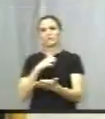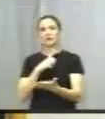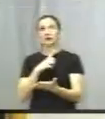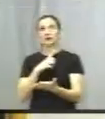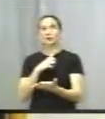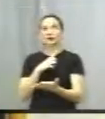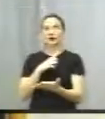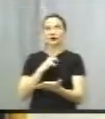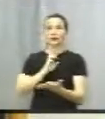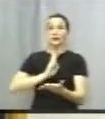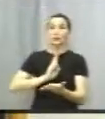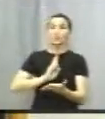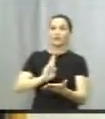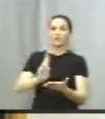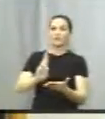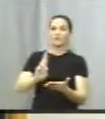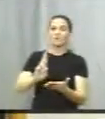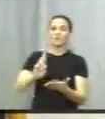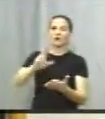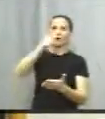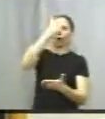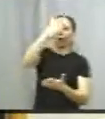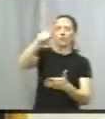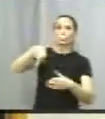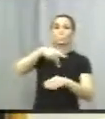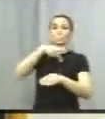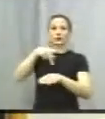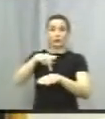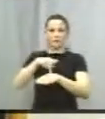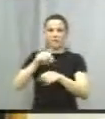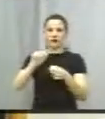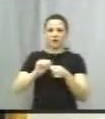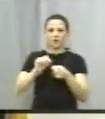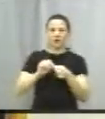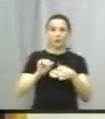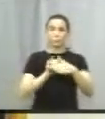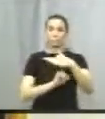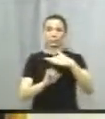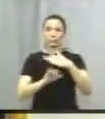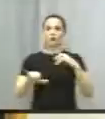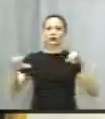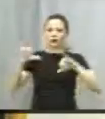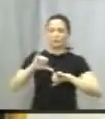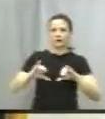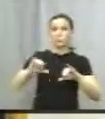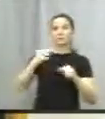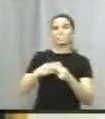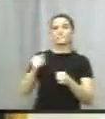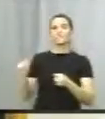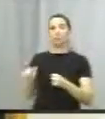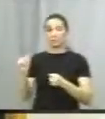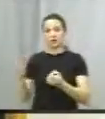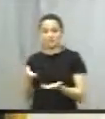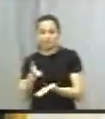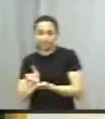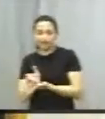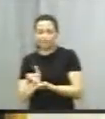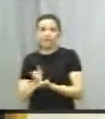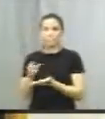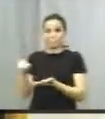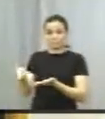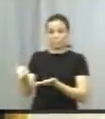têm reconhecimento internacional o trabalho que o Instituto de Química de Araraquara vem fazendo nessa direção. E